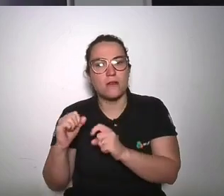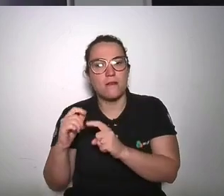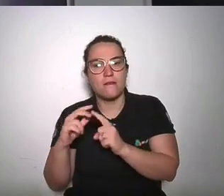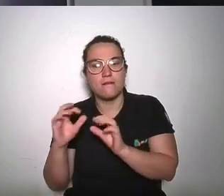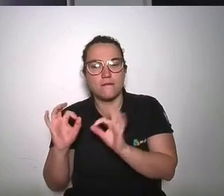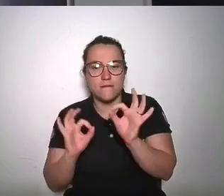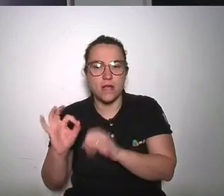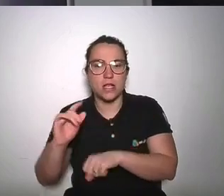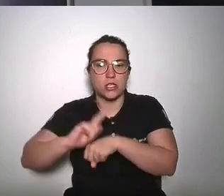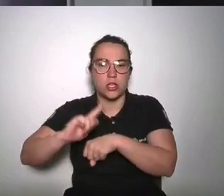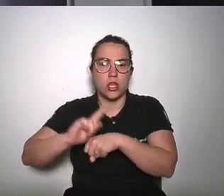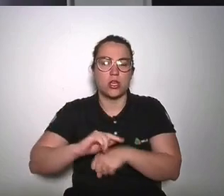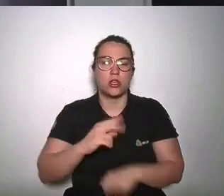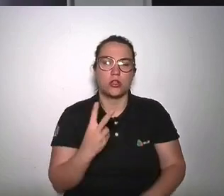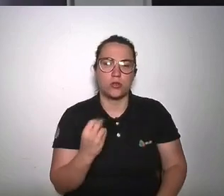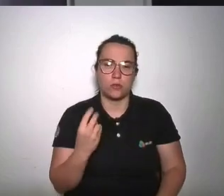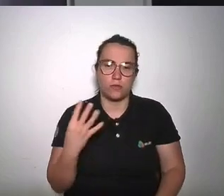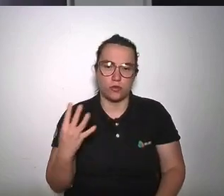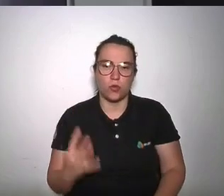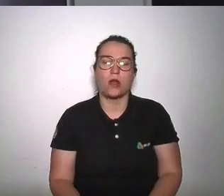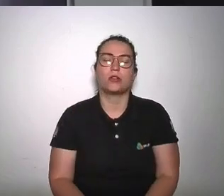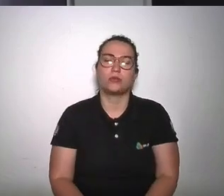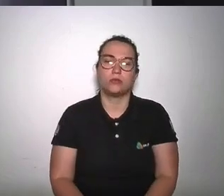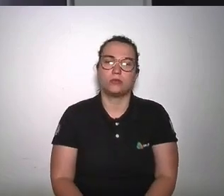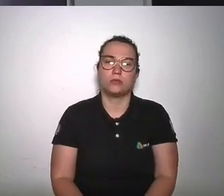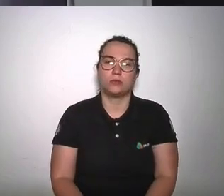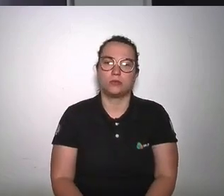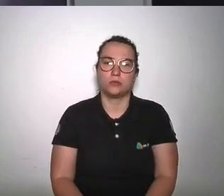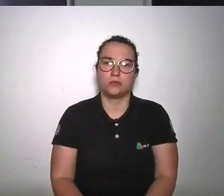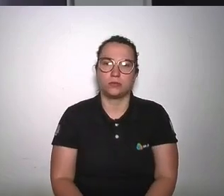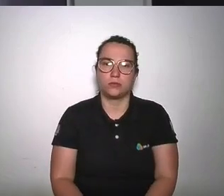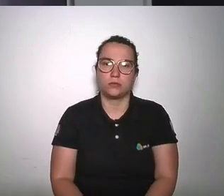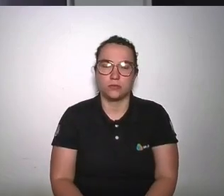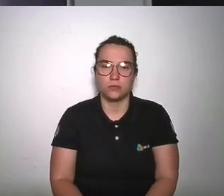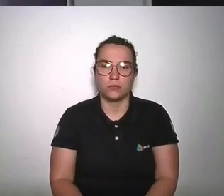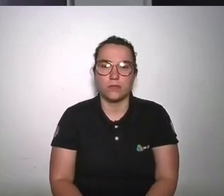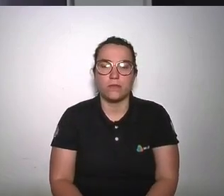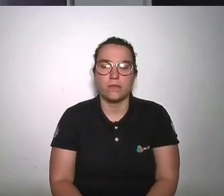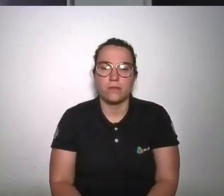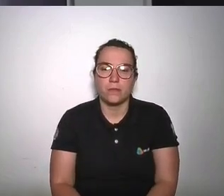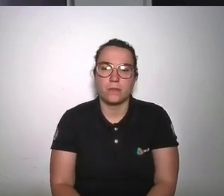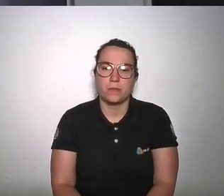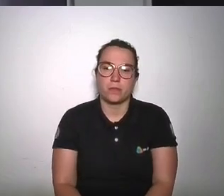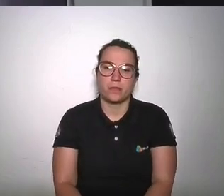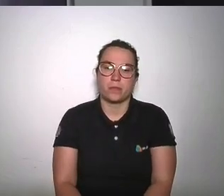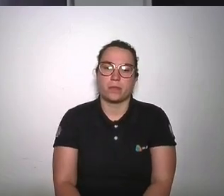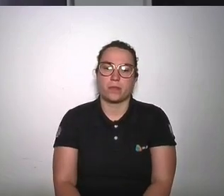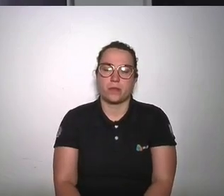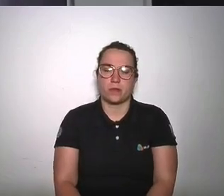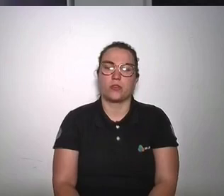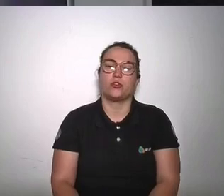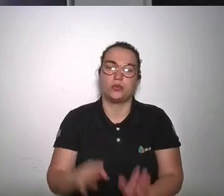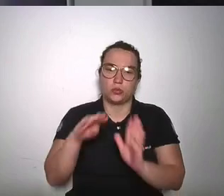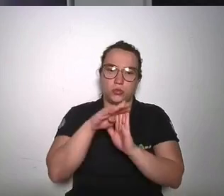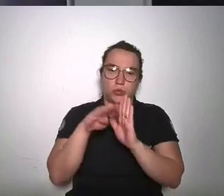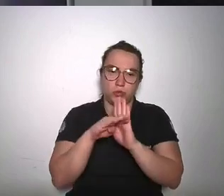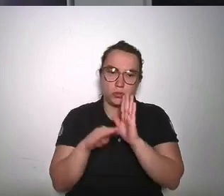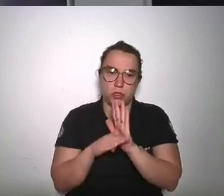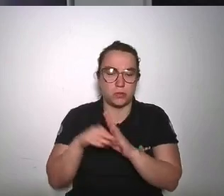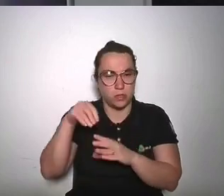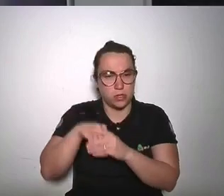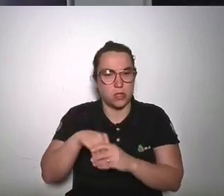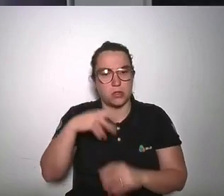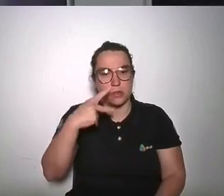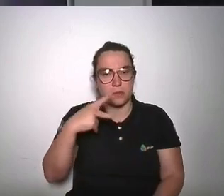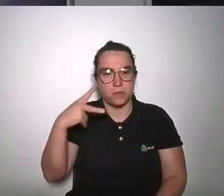gestão em 2024. Da despesa autorizada, do orçamento fiscal, nos termos, o que está dentro da PPA